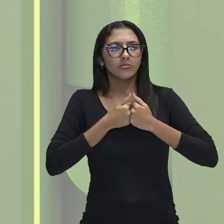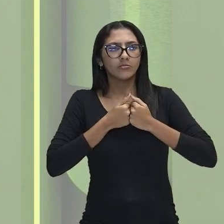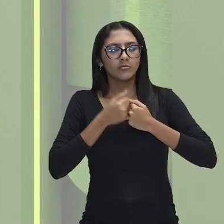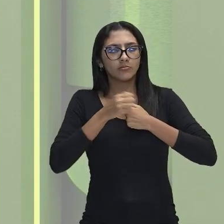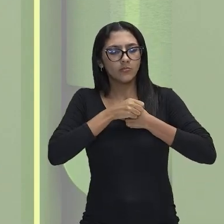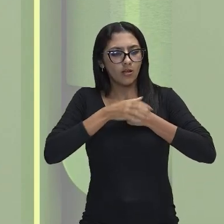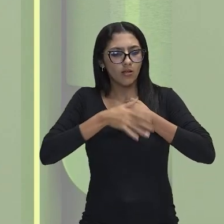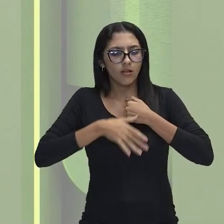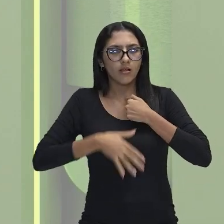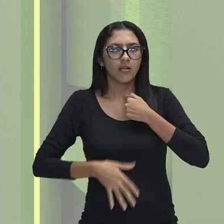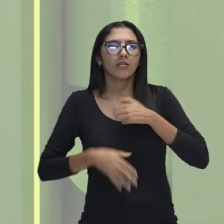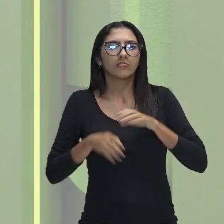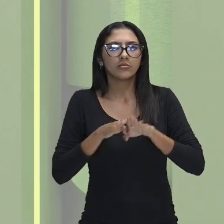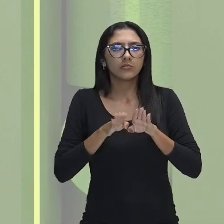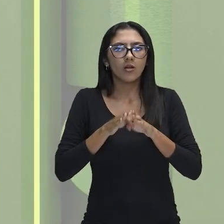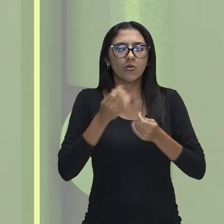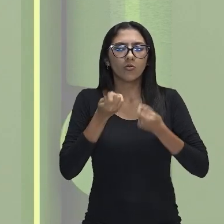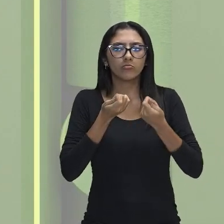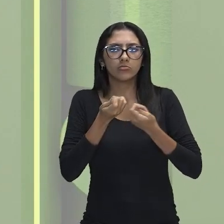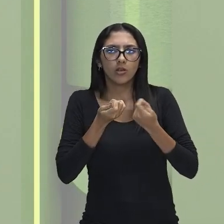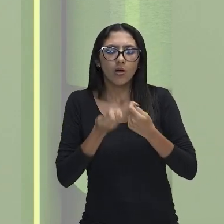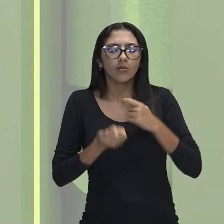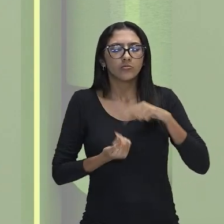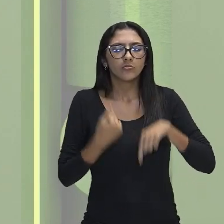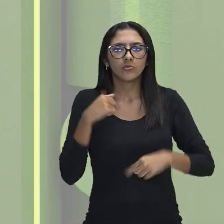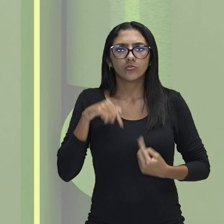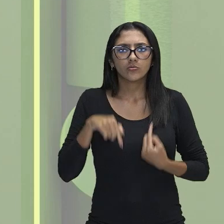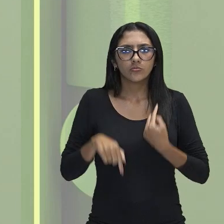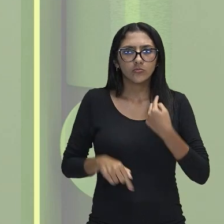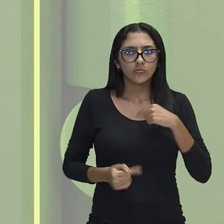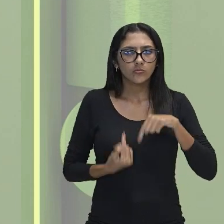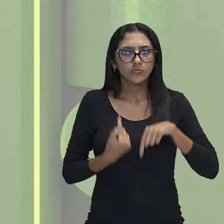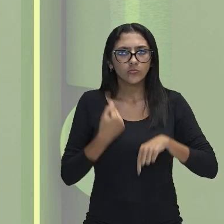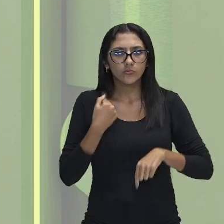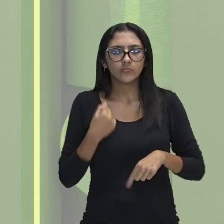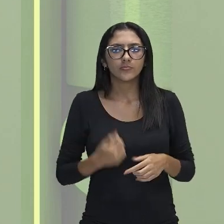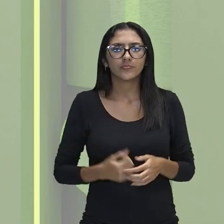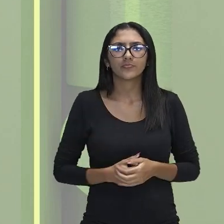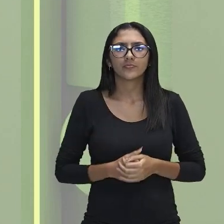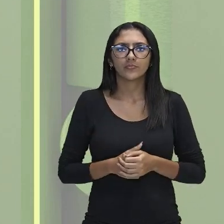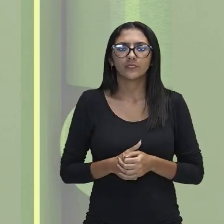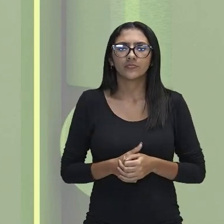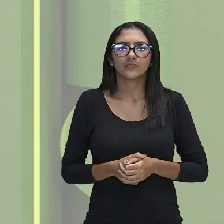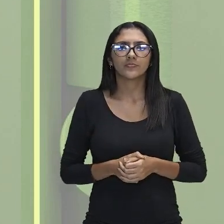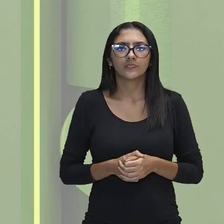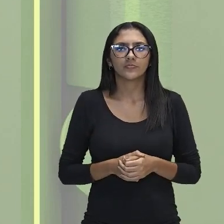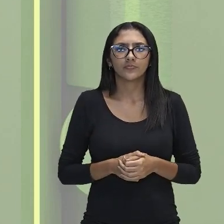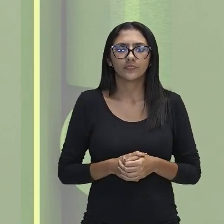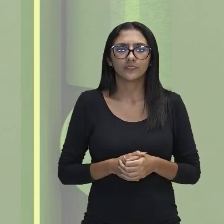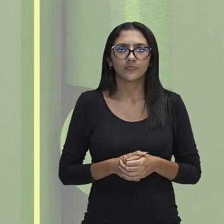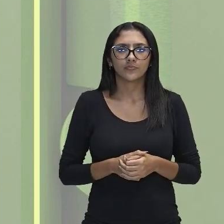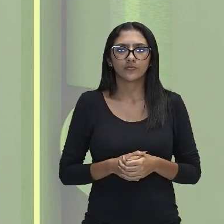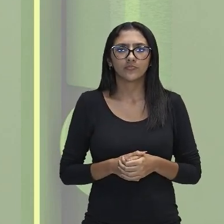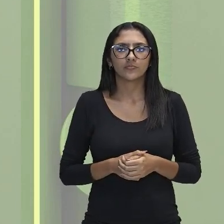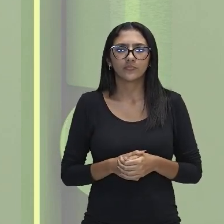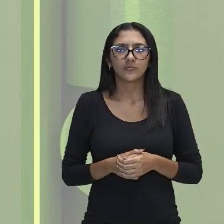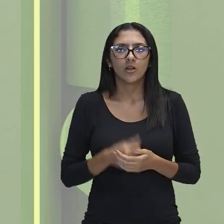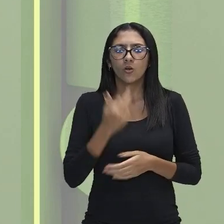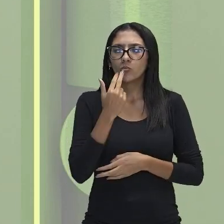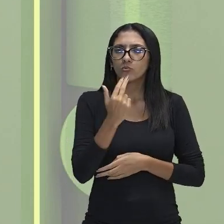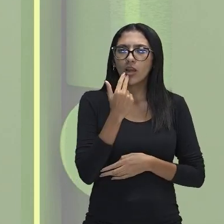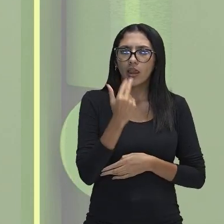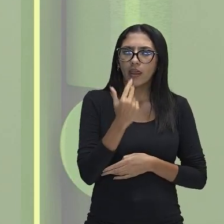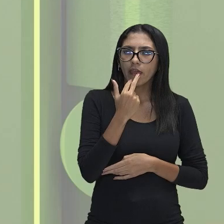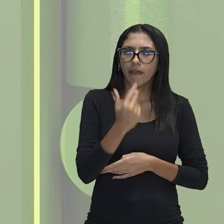ali a manutenção do nosso corpo, que traz tudo que leva, né, os nutrientes para